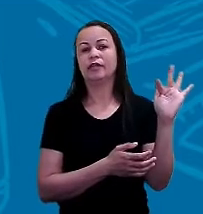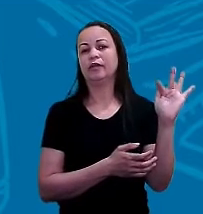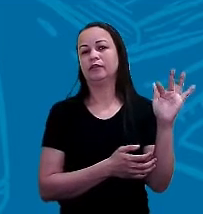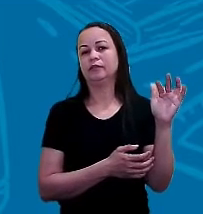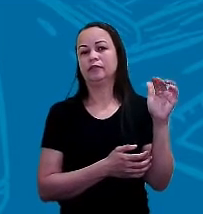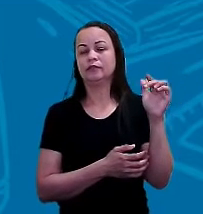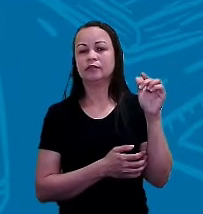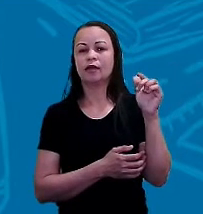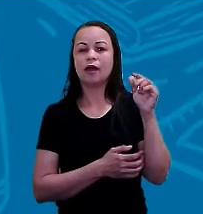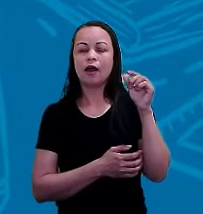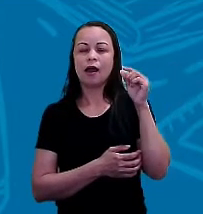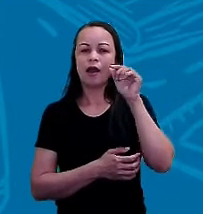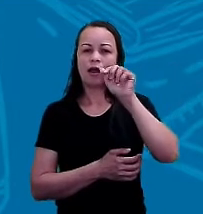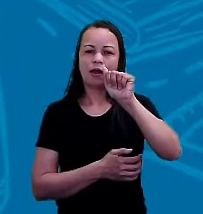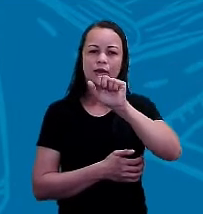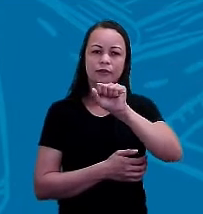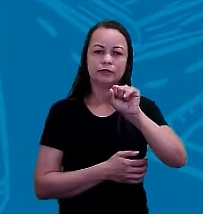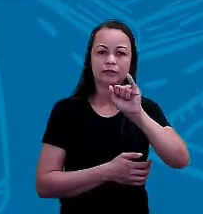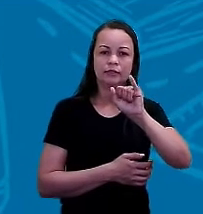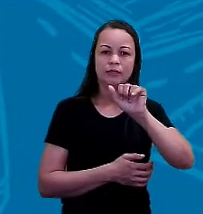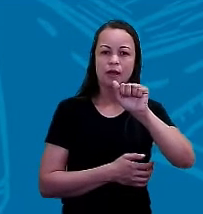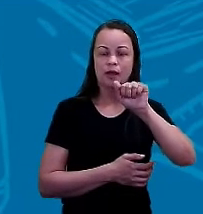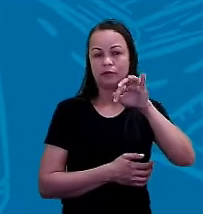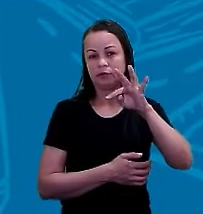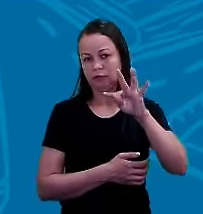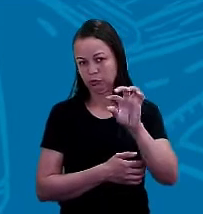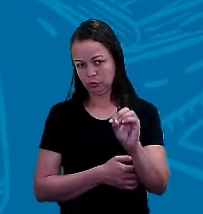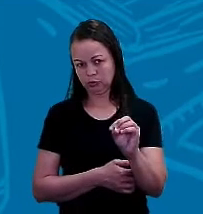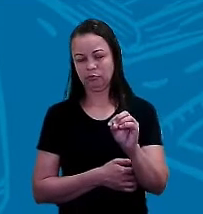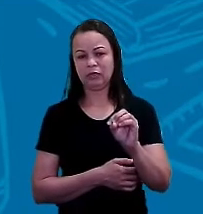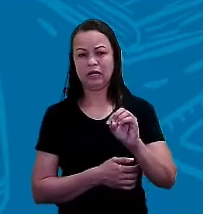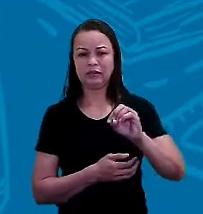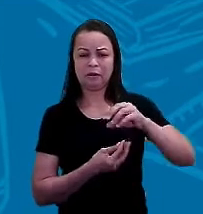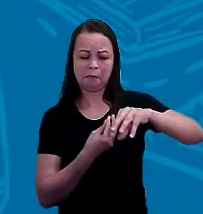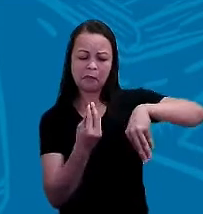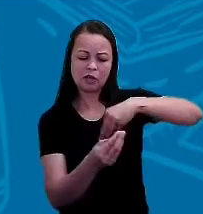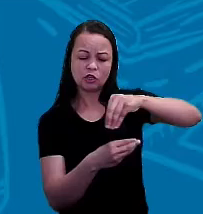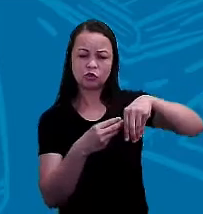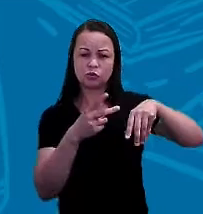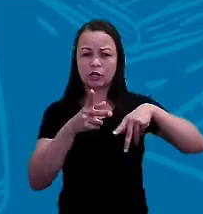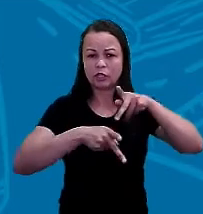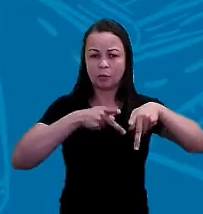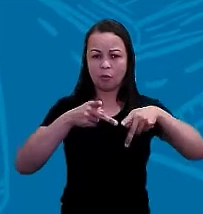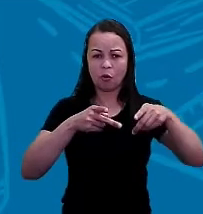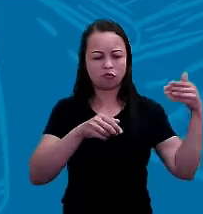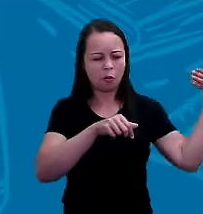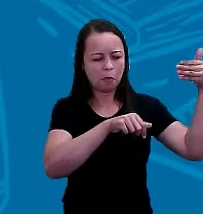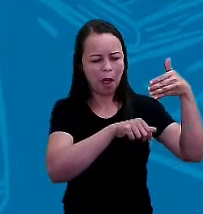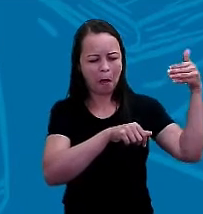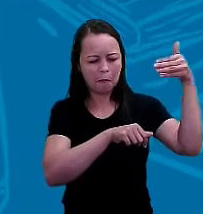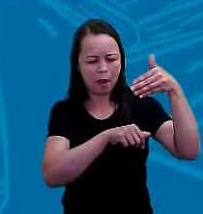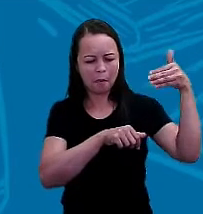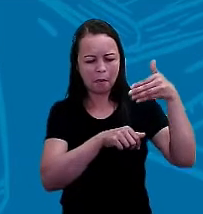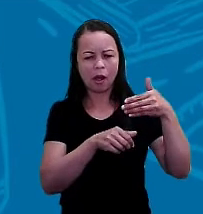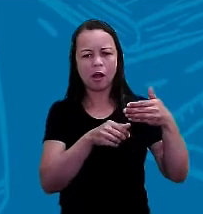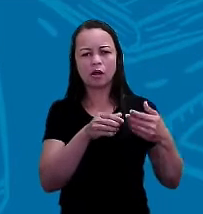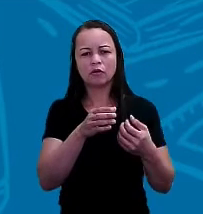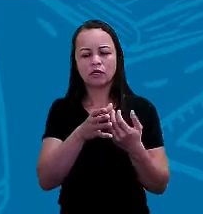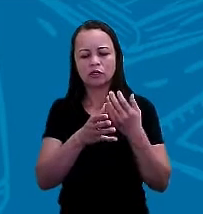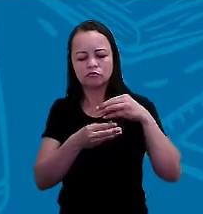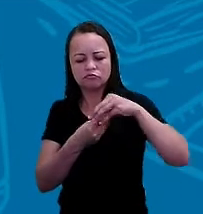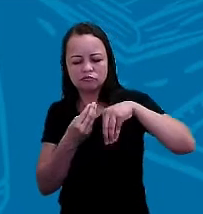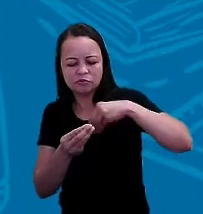Asiáticos. Então, essa mistura toda de povos que aqui chegaram foi formando o nosso povo, o